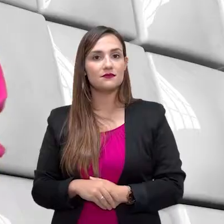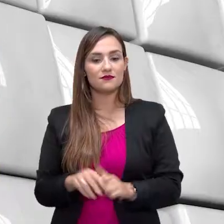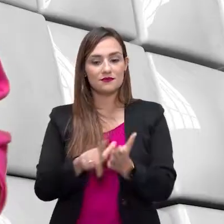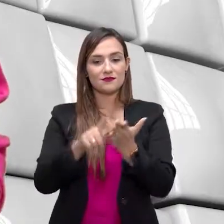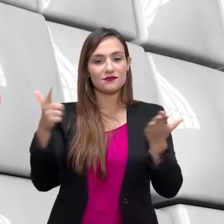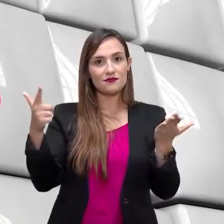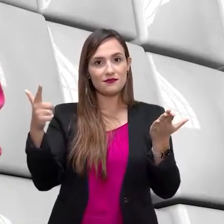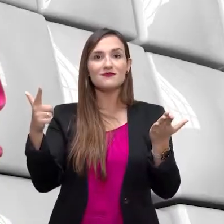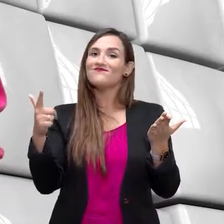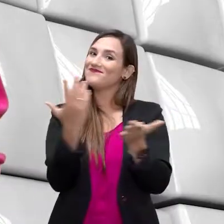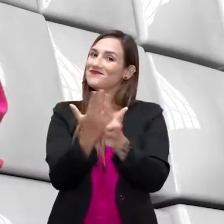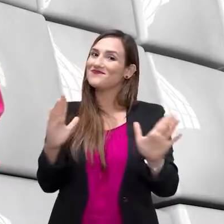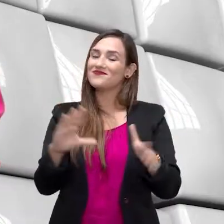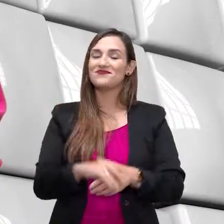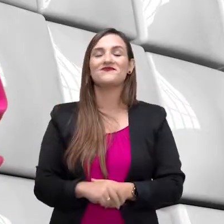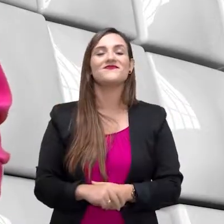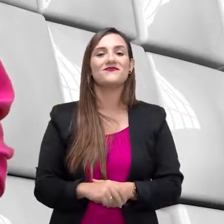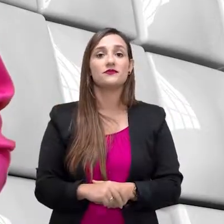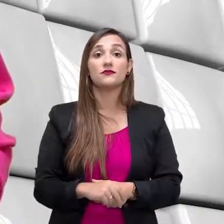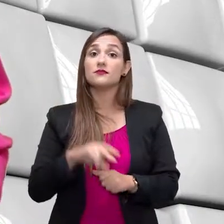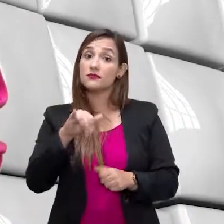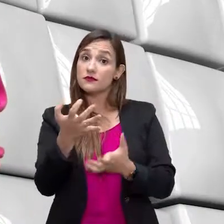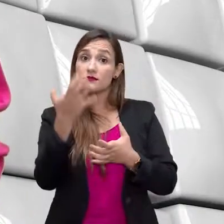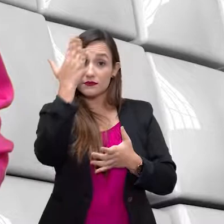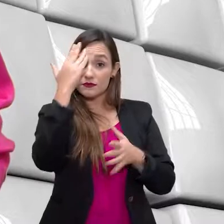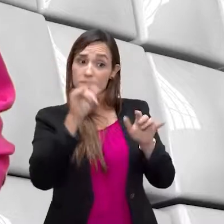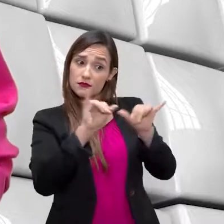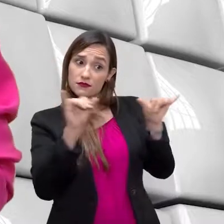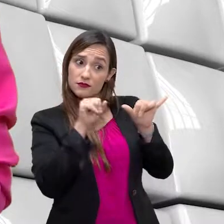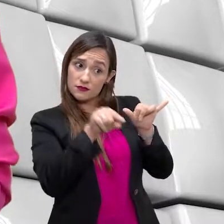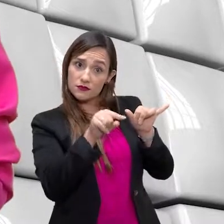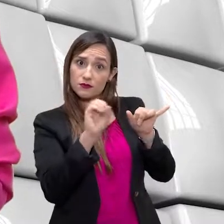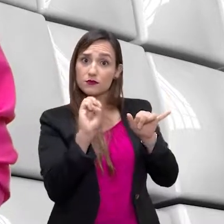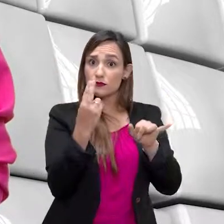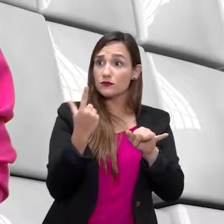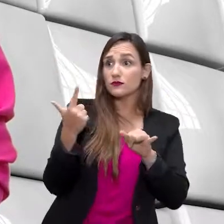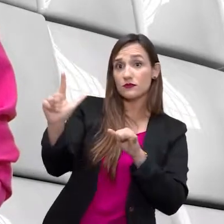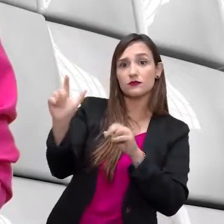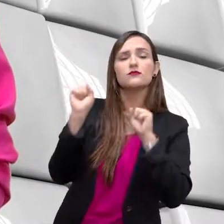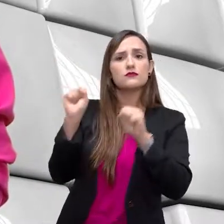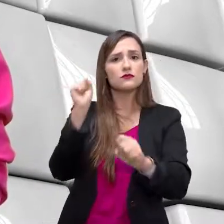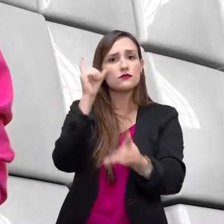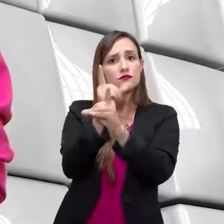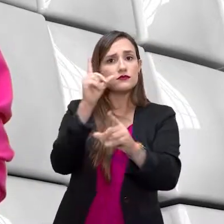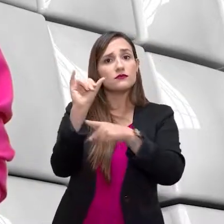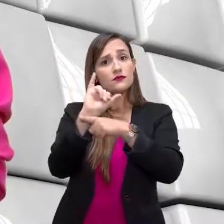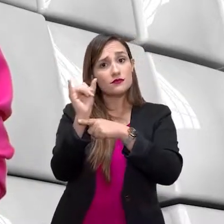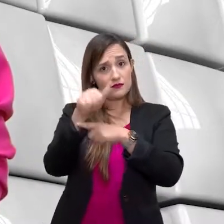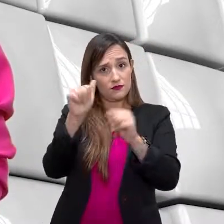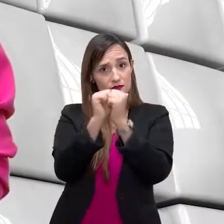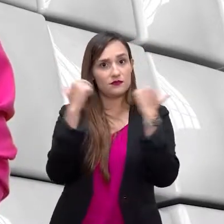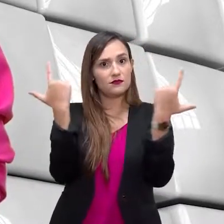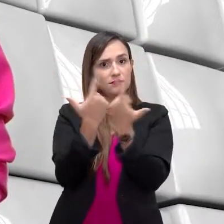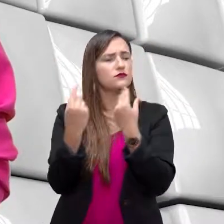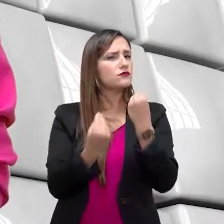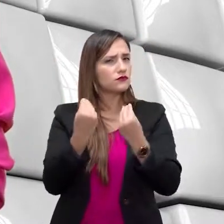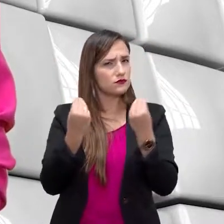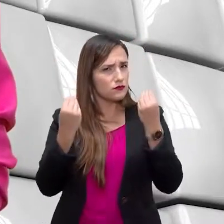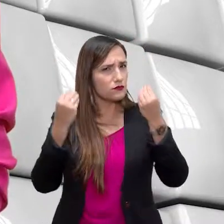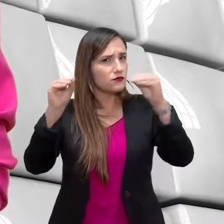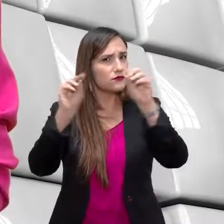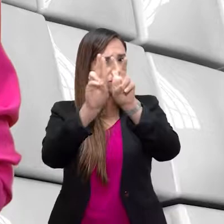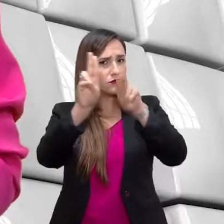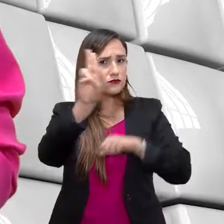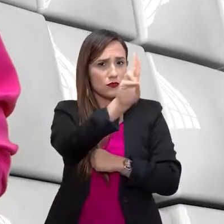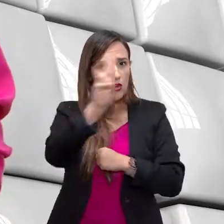O Jornal Parlamentar fica por aqui. Essas e outras reportagens você confere no YouTube da Casa de Leis. Basta